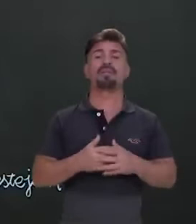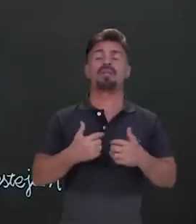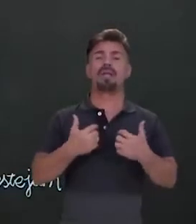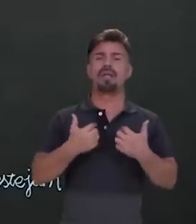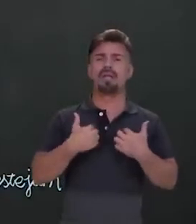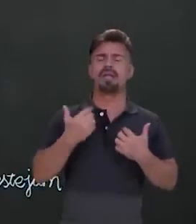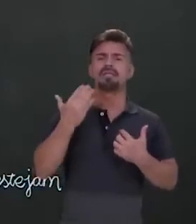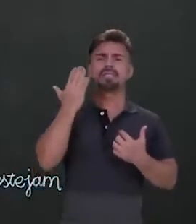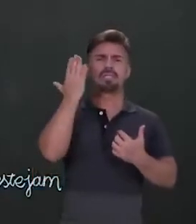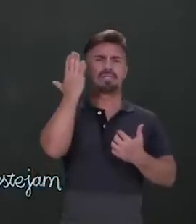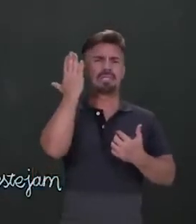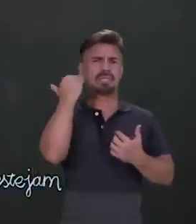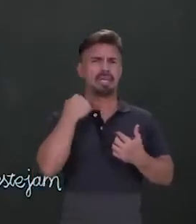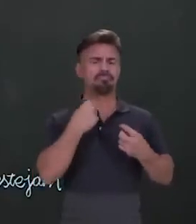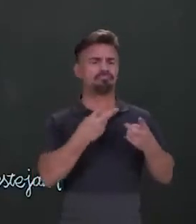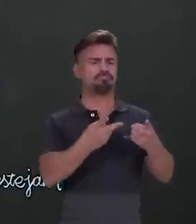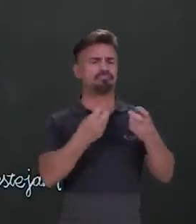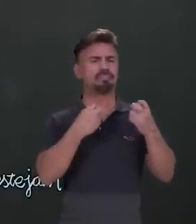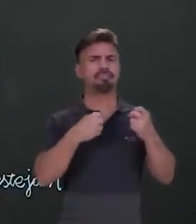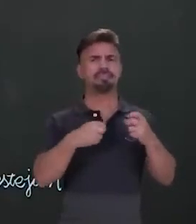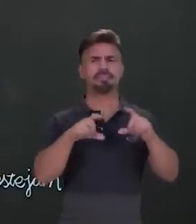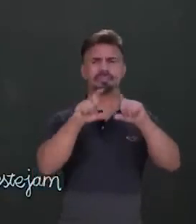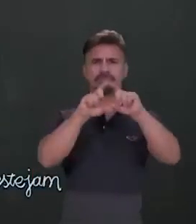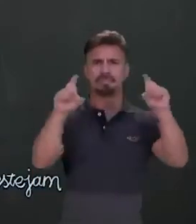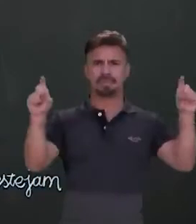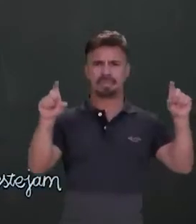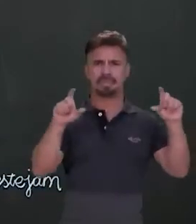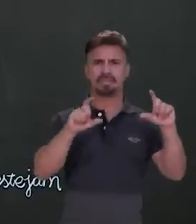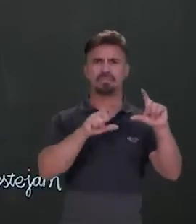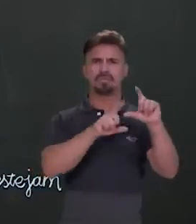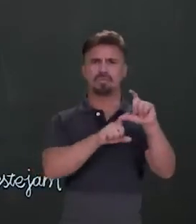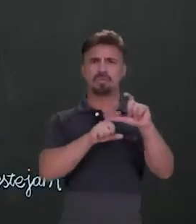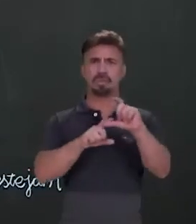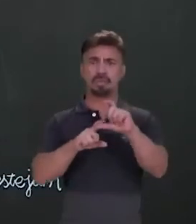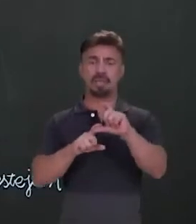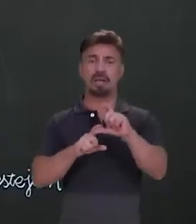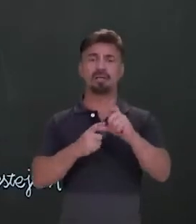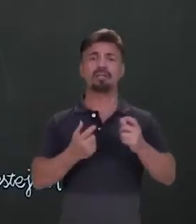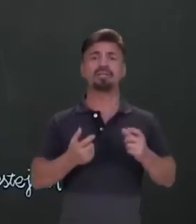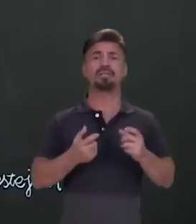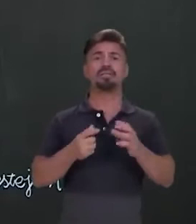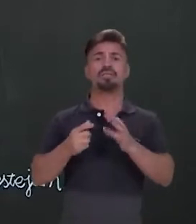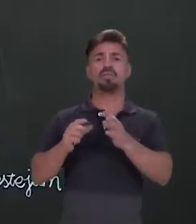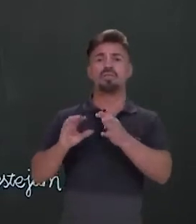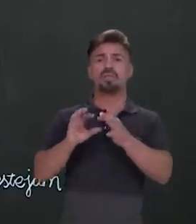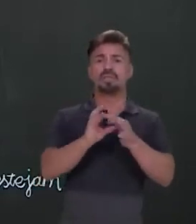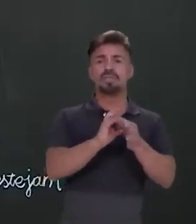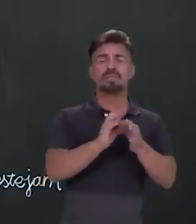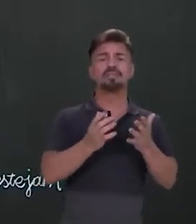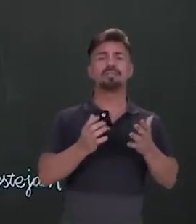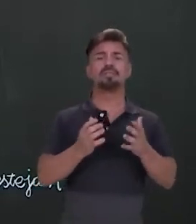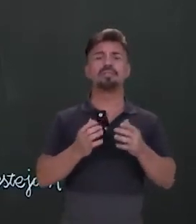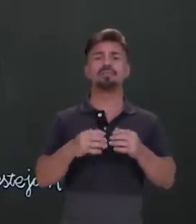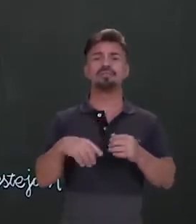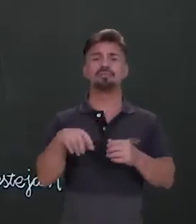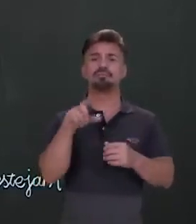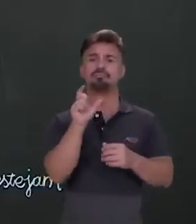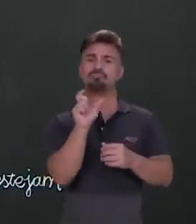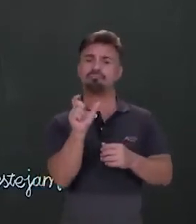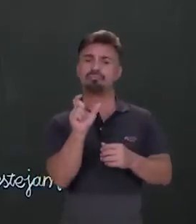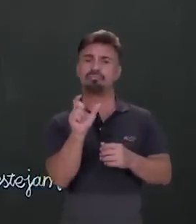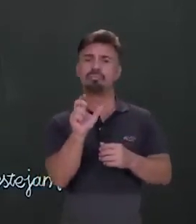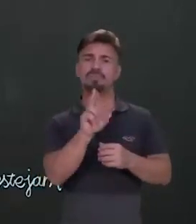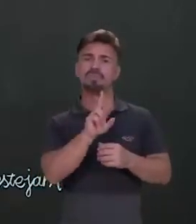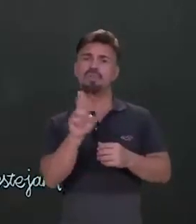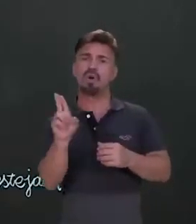eu reconheço a oração subordinada por conta de um conectivo, por conta de uma forma nominal,